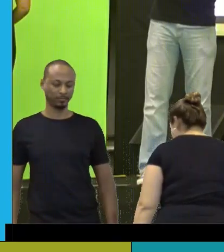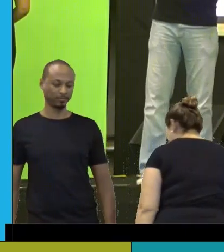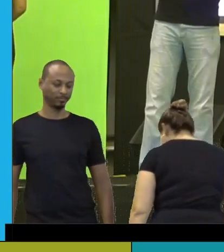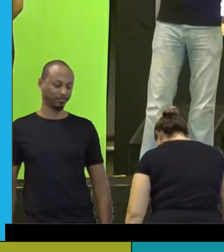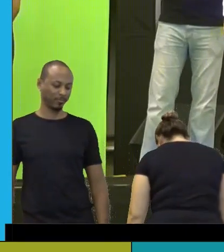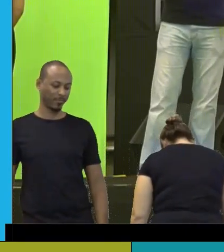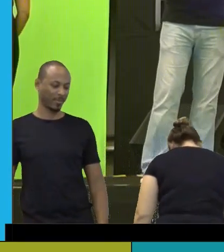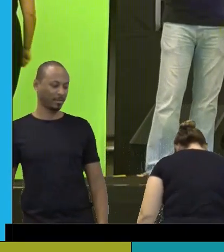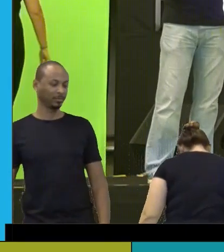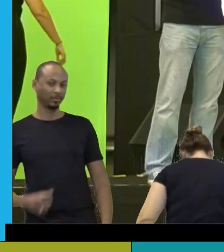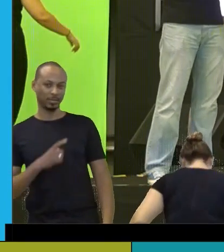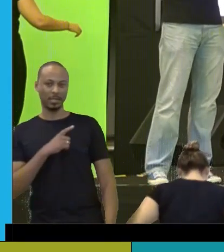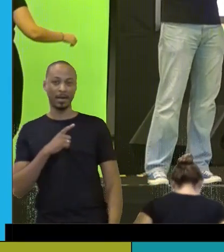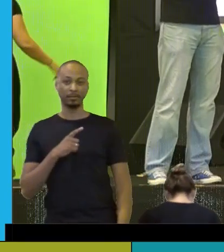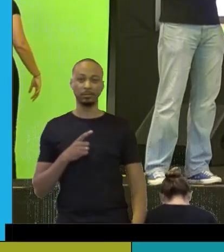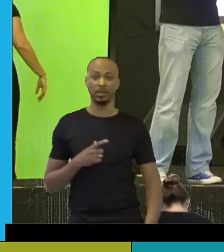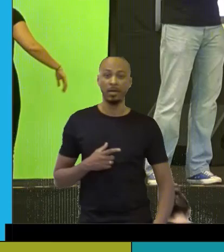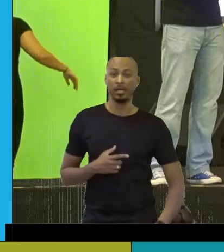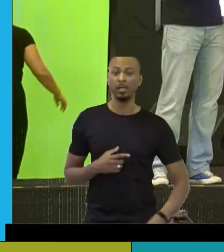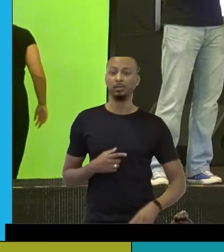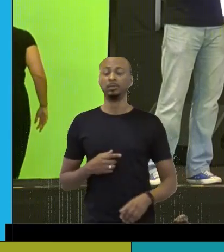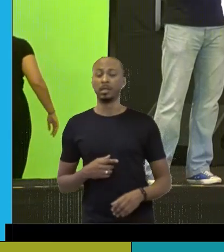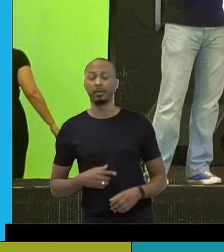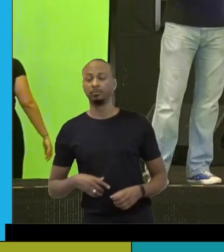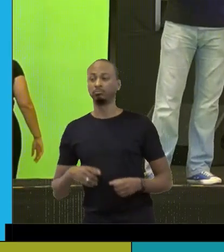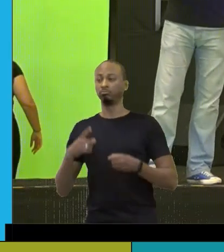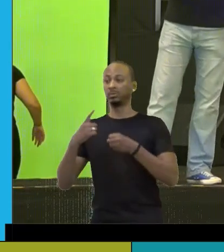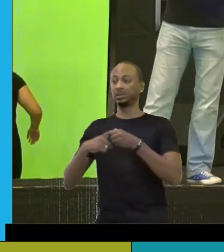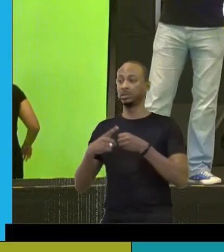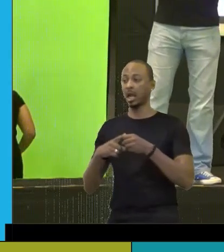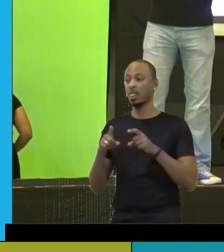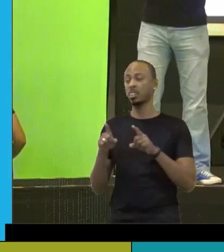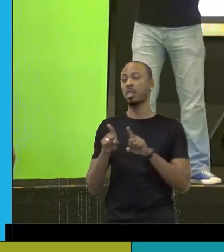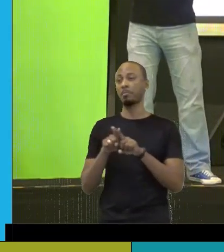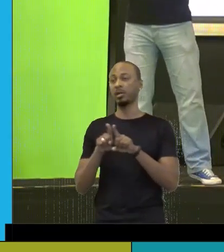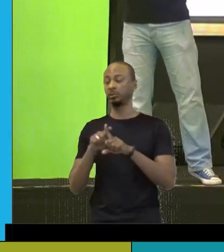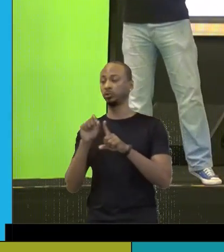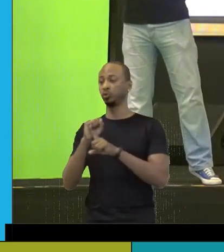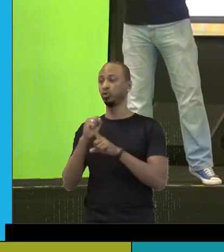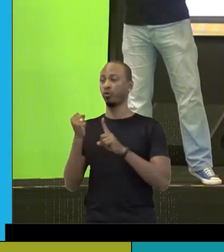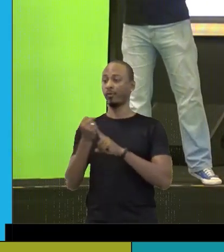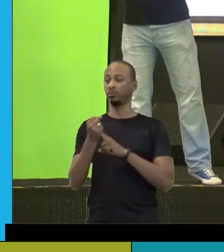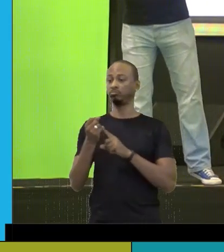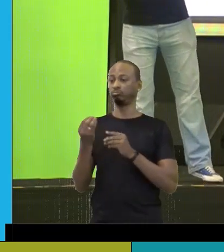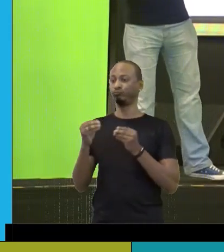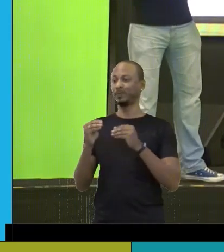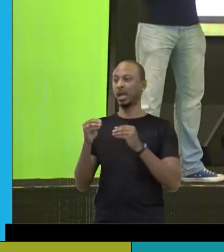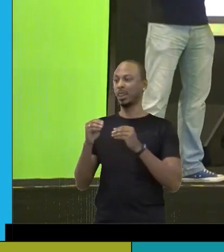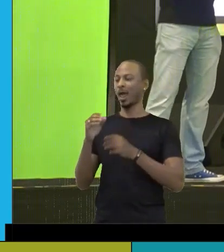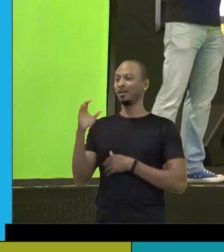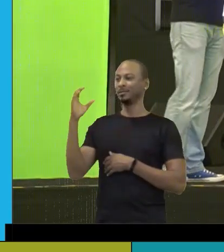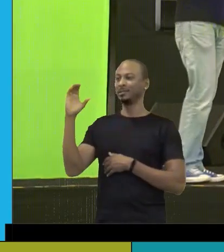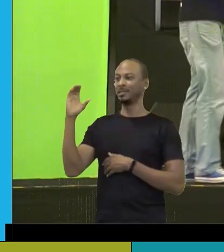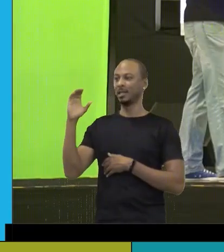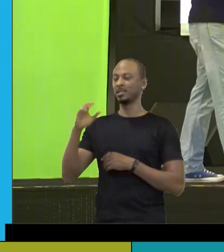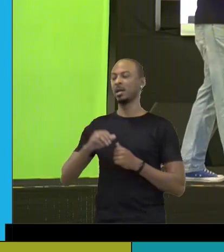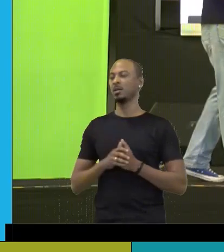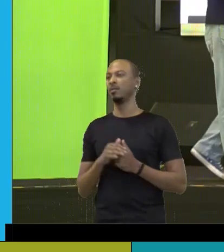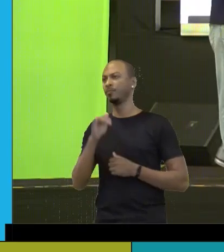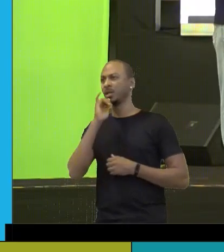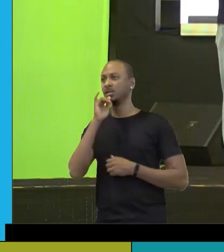cidade ou a sociedade nas mãos da ciência. Pois, se nós mantivermos a sociedade nas mãos